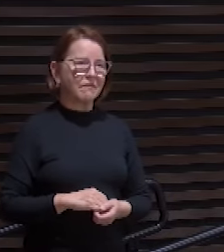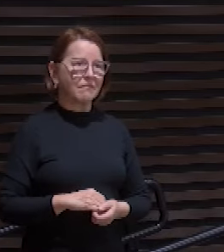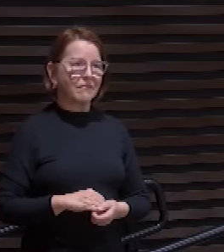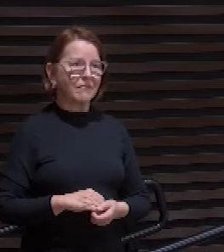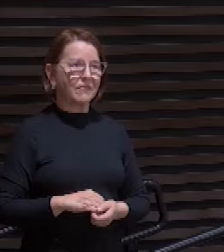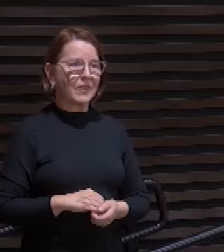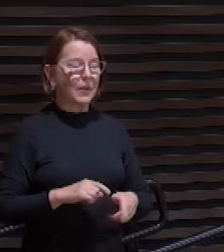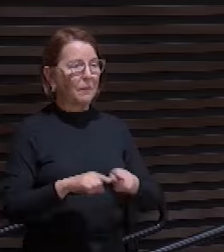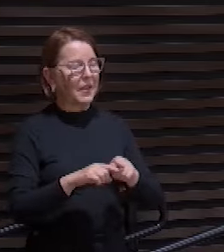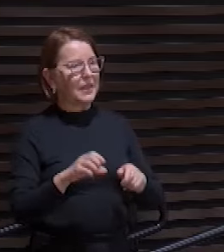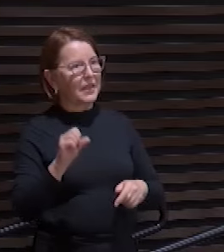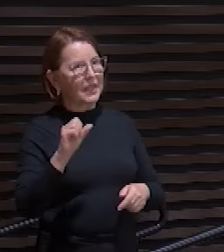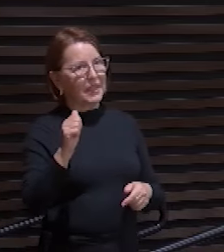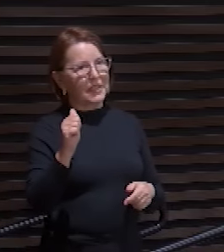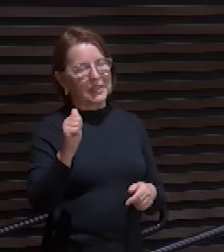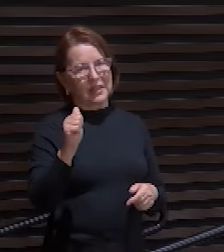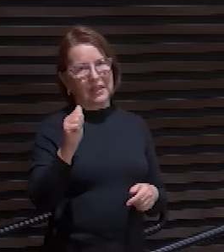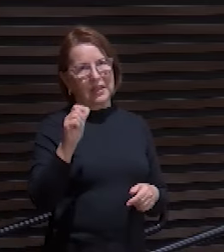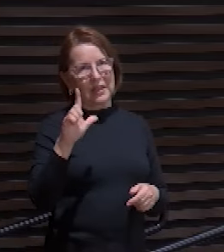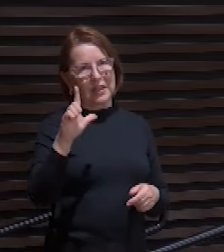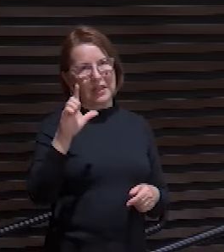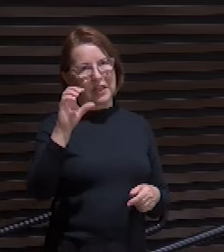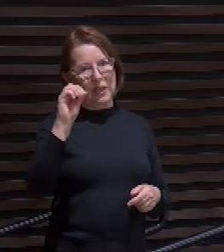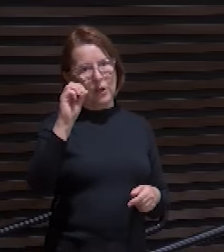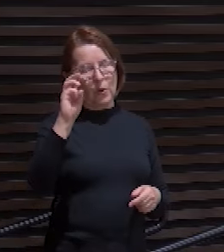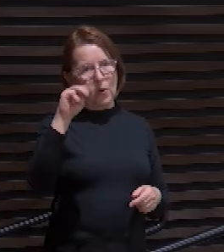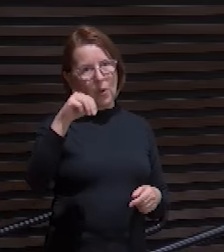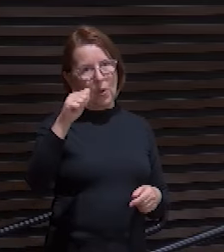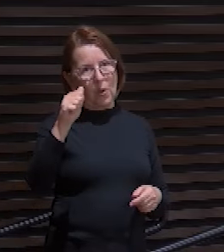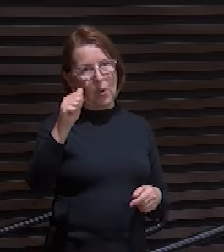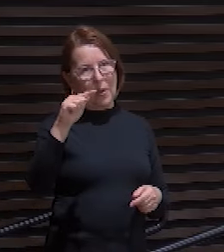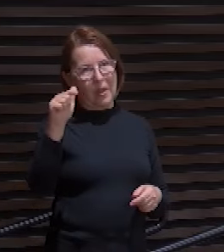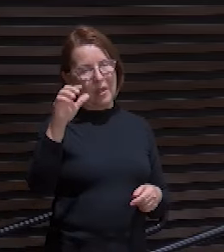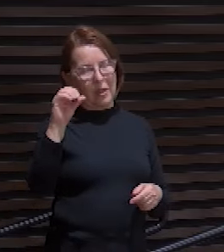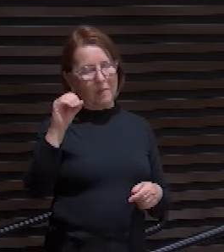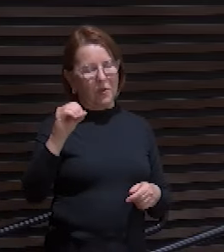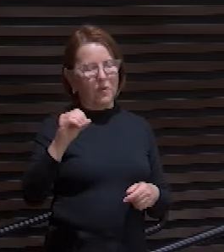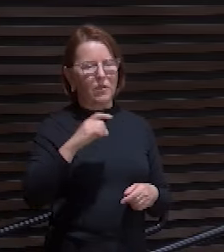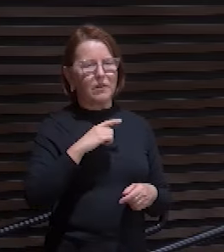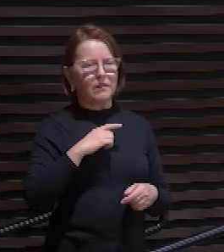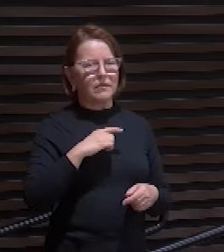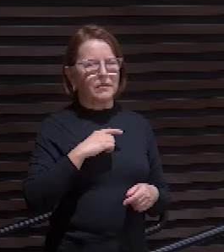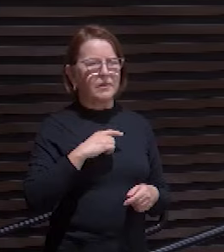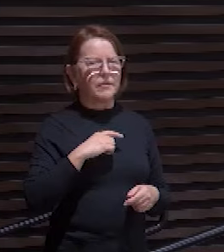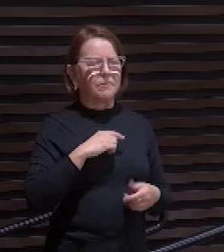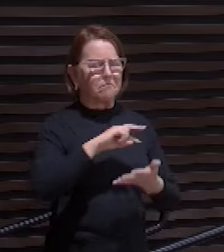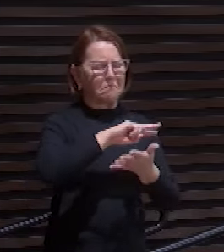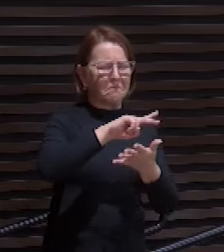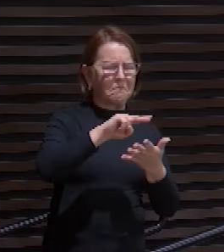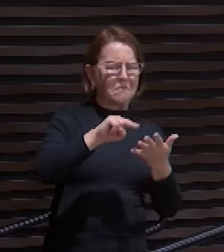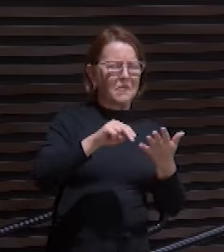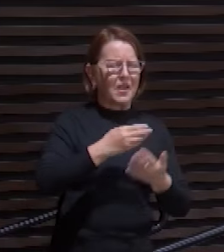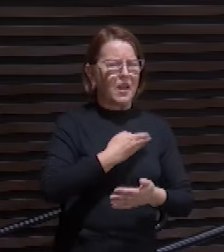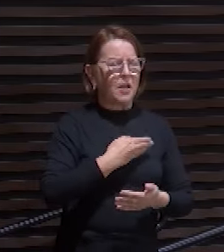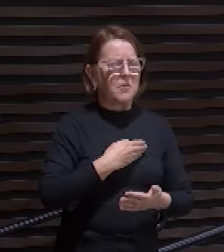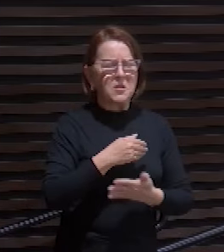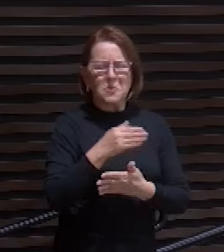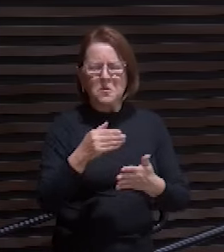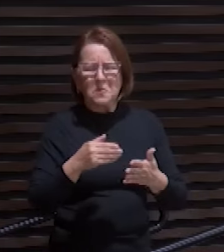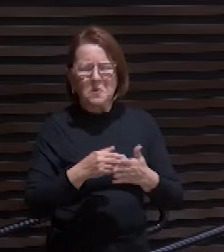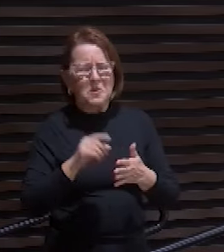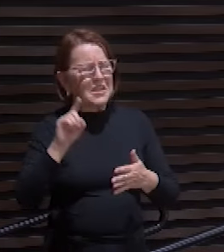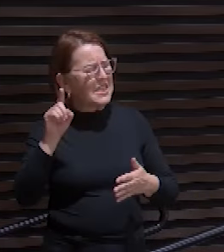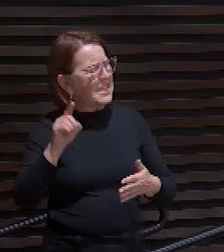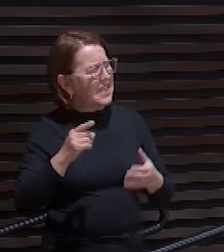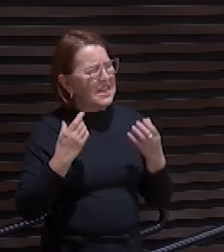Mas Salomão tinha likes e amigos, famoso, poderoso, o homem que tudo que ele queria ele podia